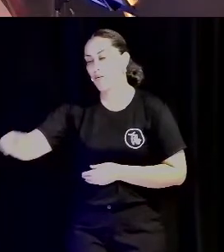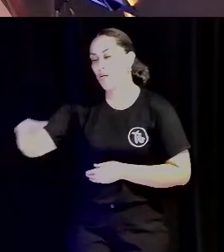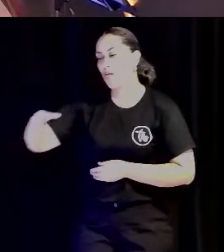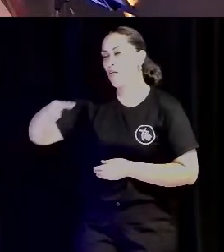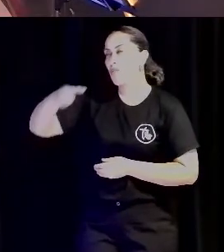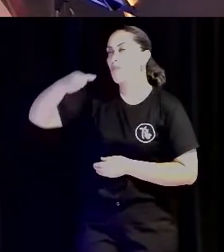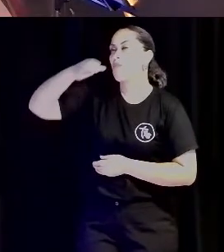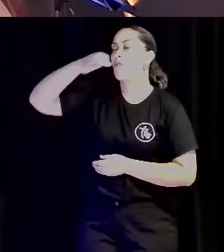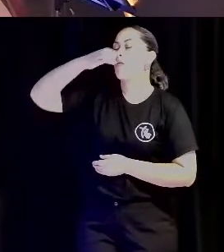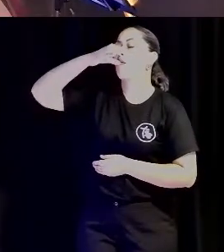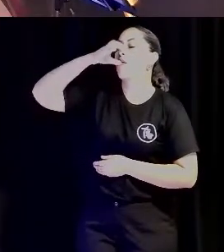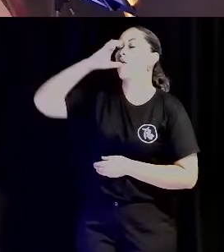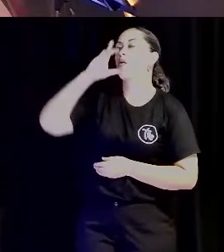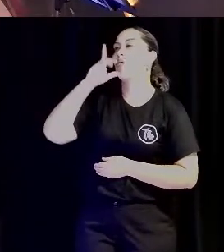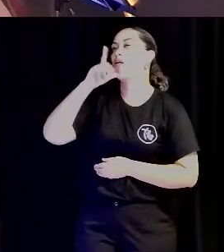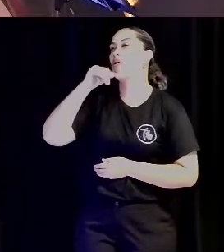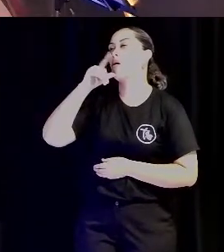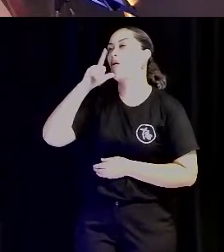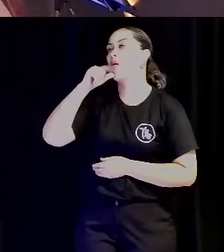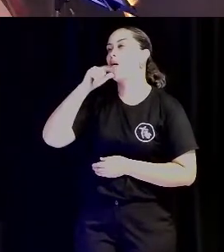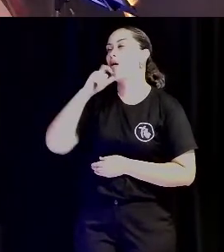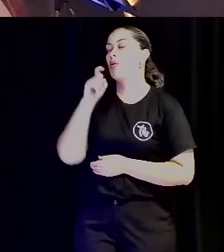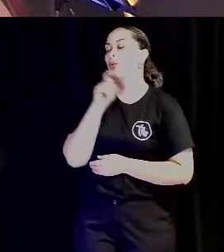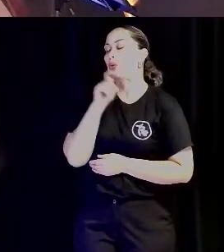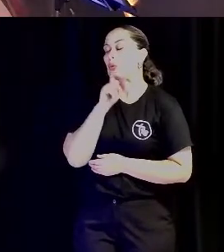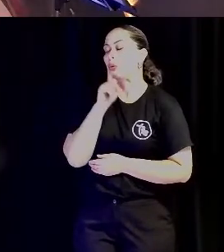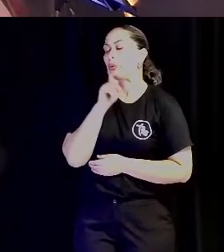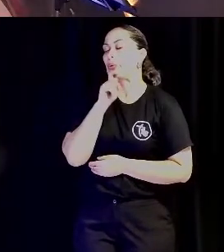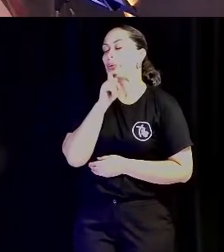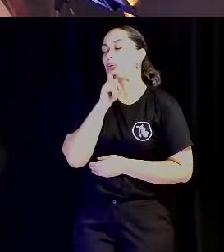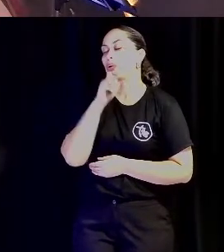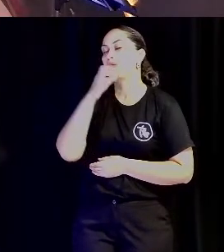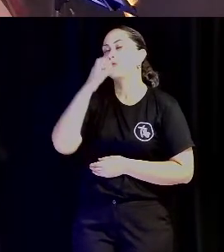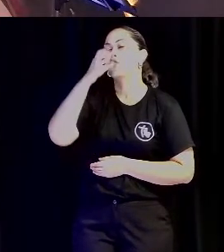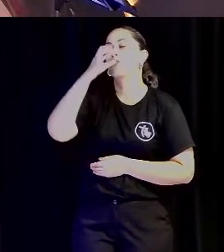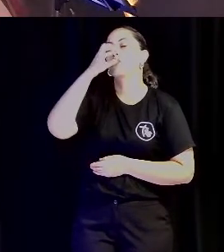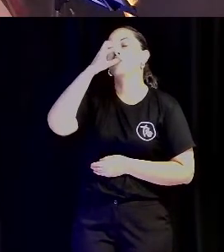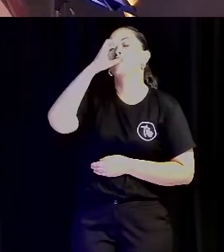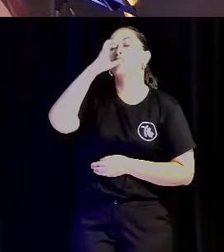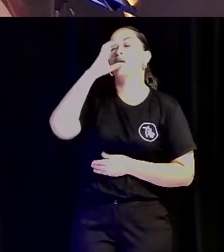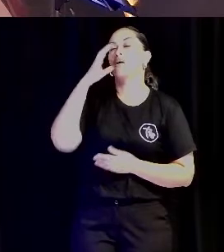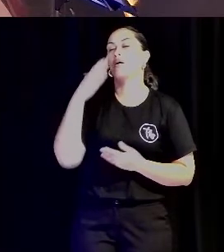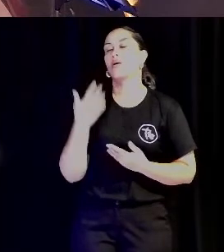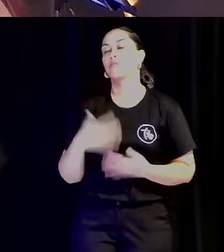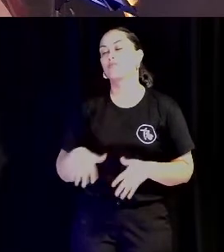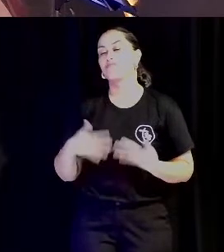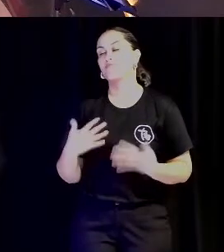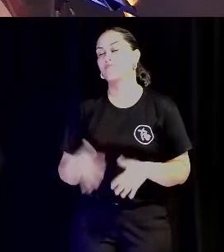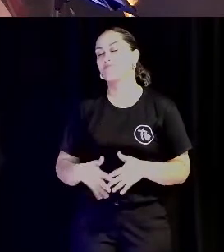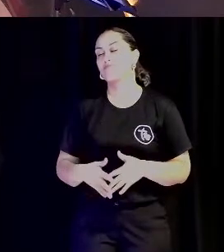Eu gosto da água gelada, aquela água geladinha, e você bebe. Ah, você está ali